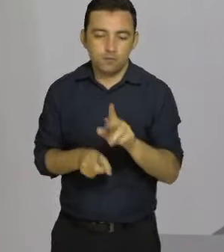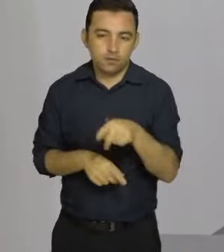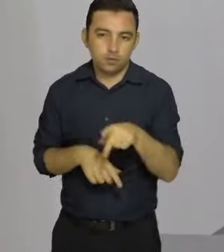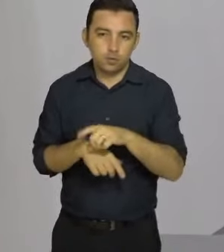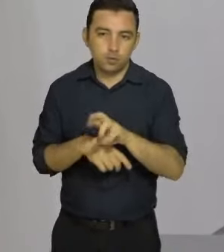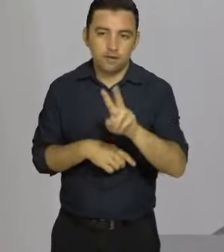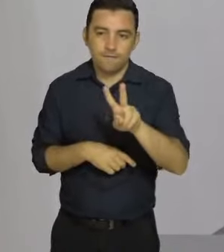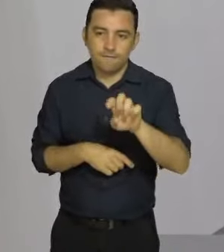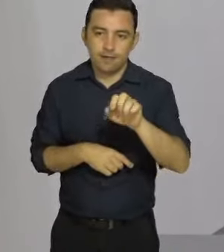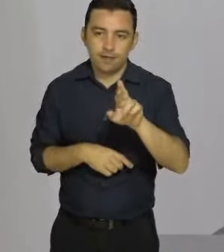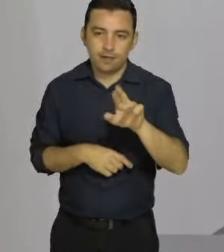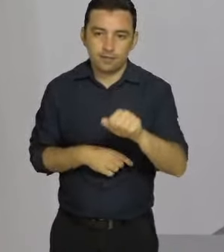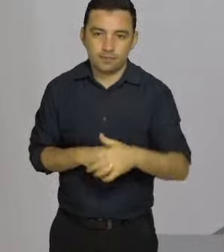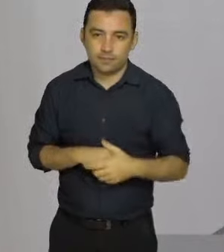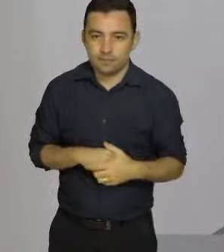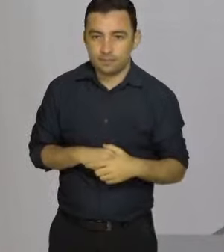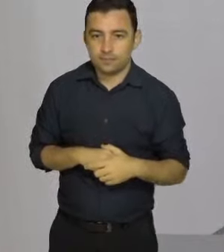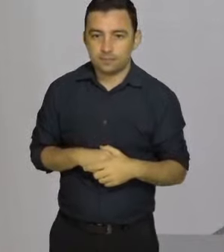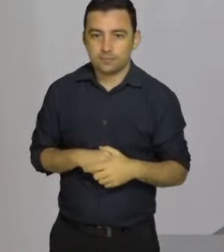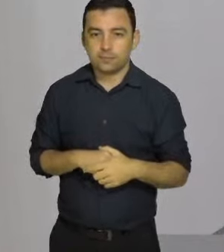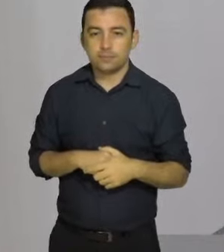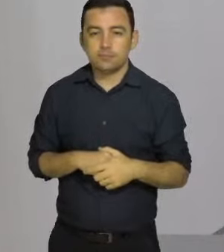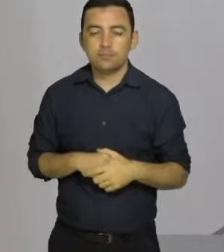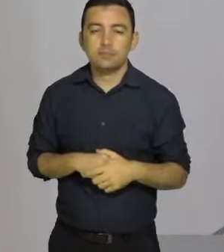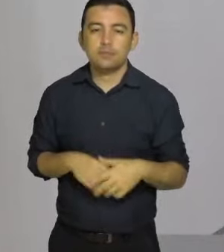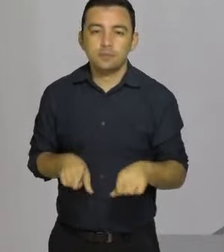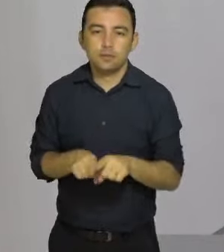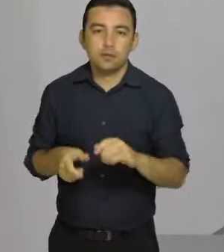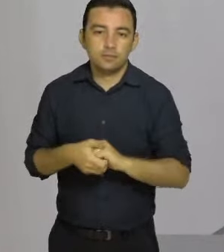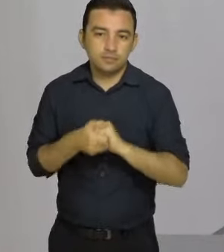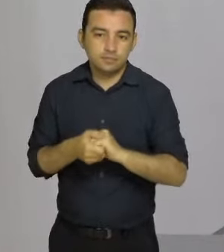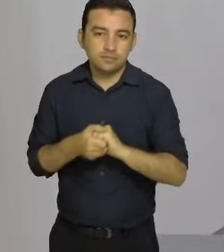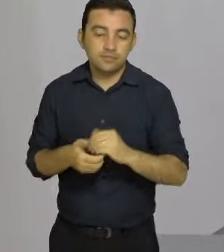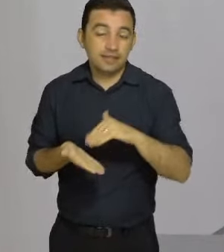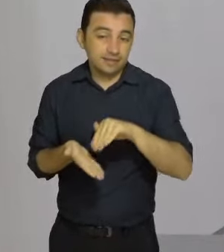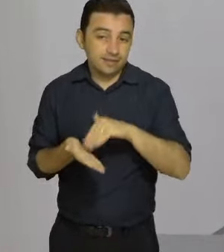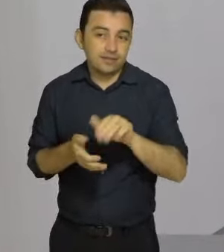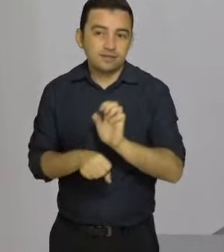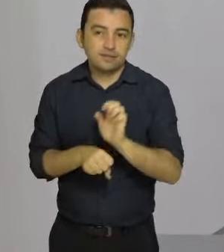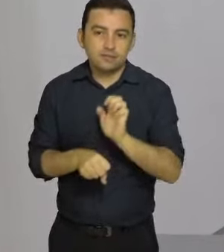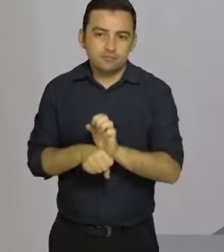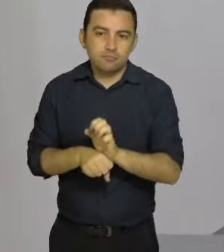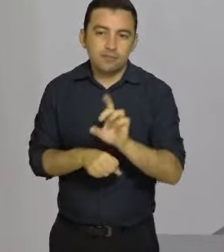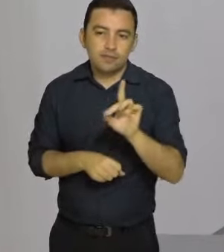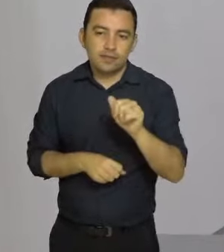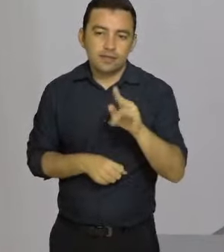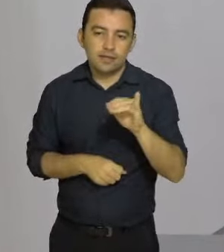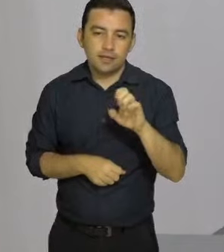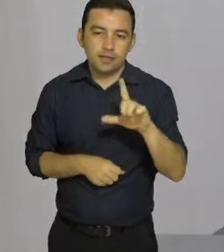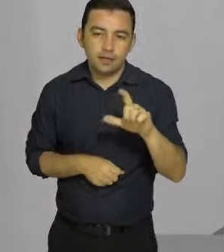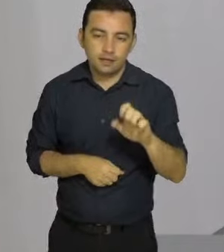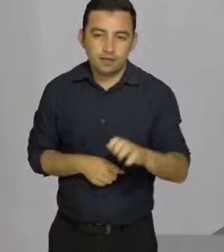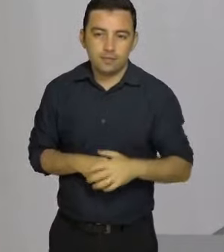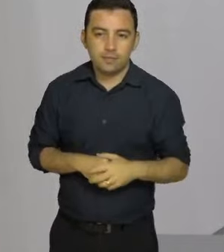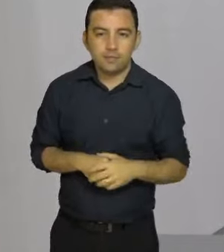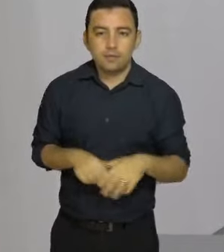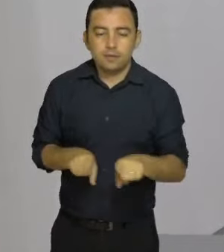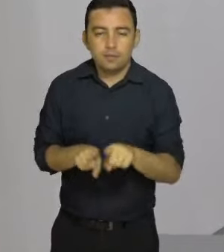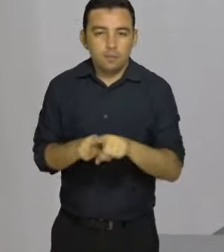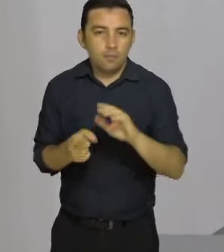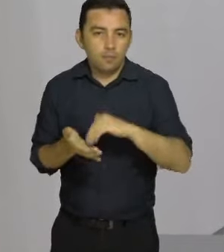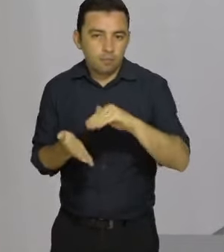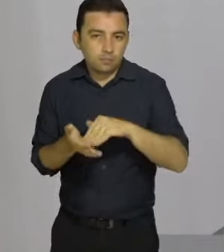Vera Márcia Marques. Cumprimento aqui a secretária de Estado, Daniele Porporati, a secretária